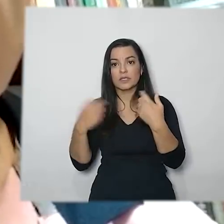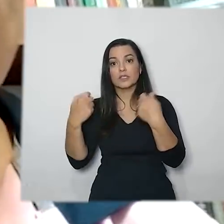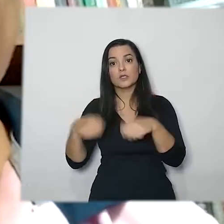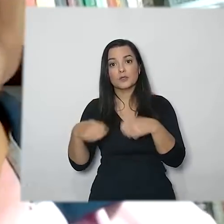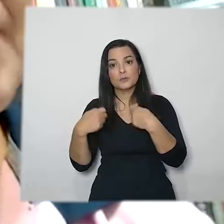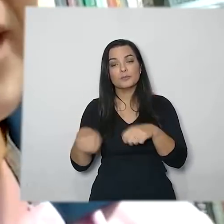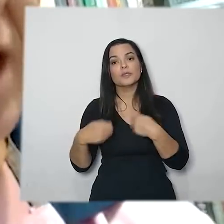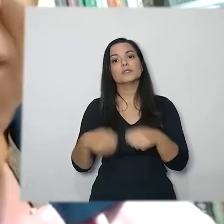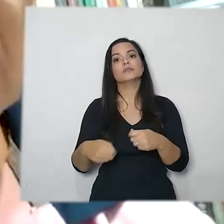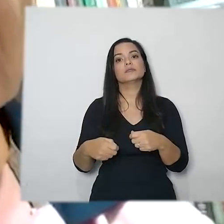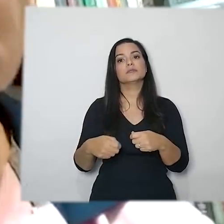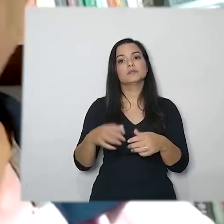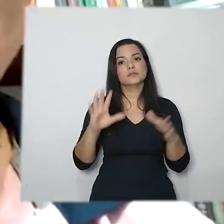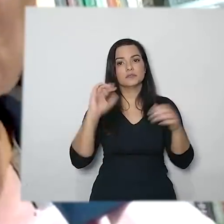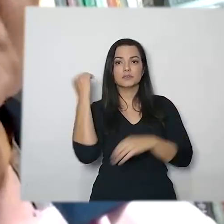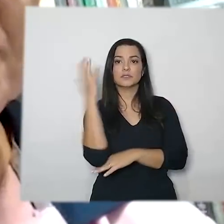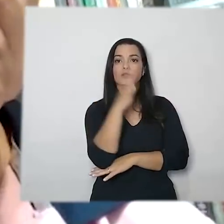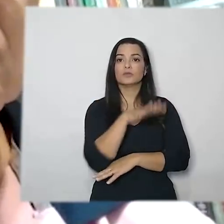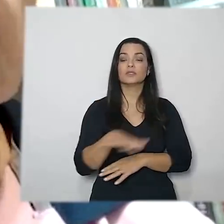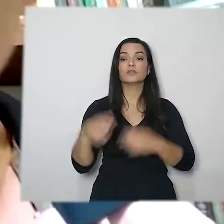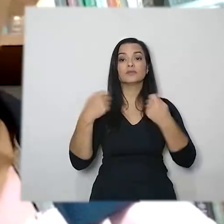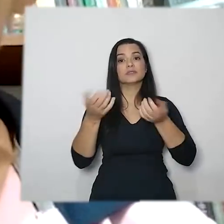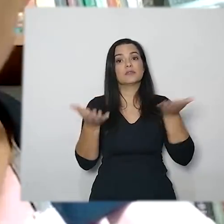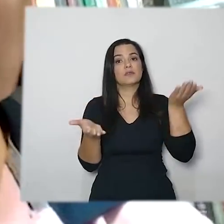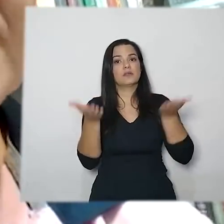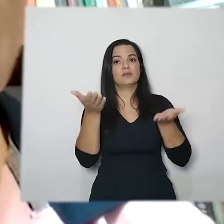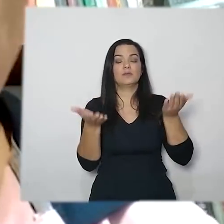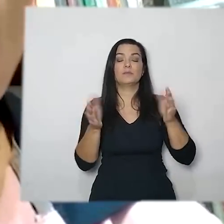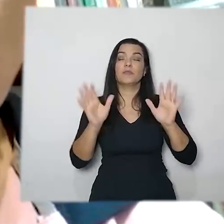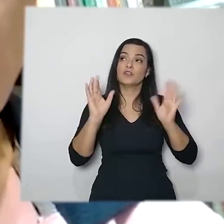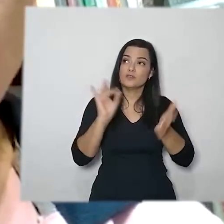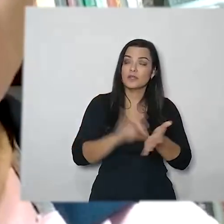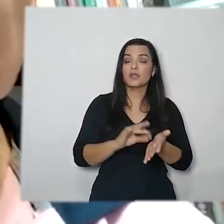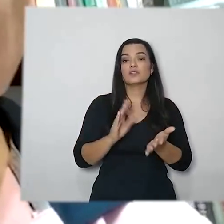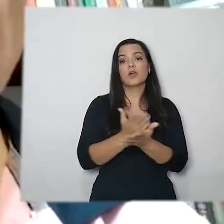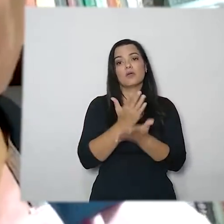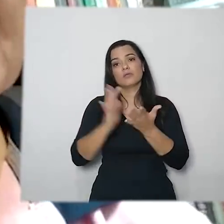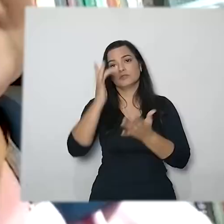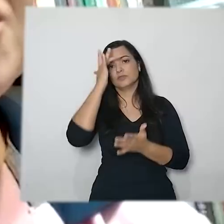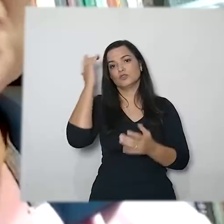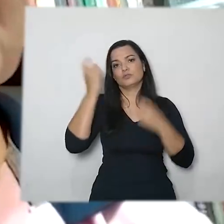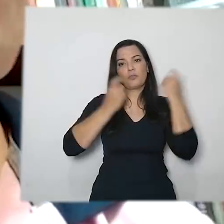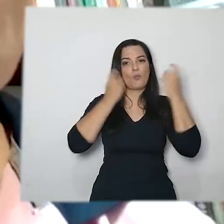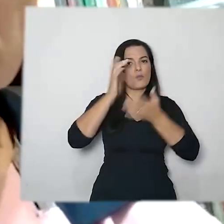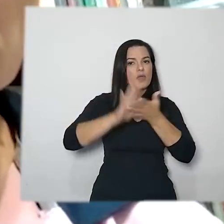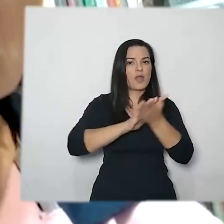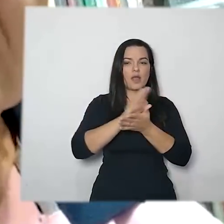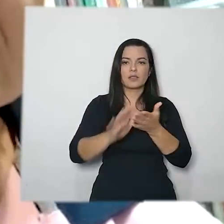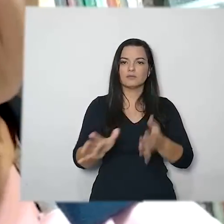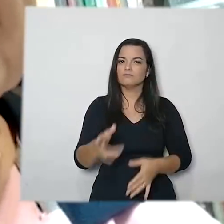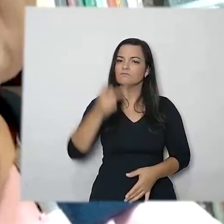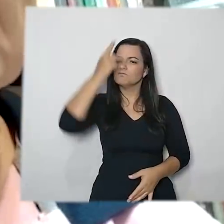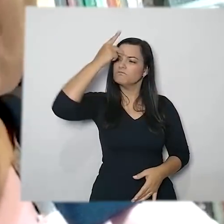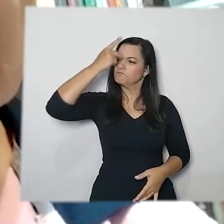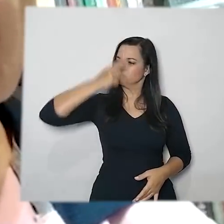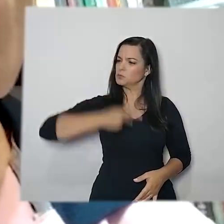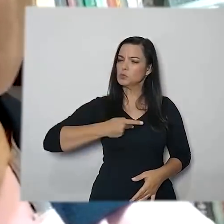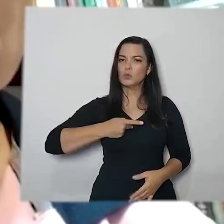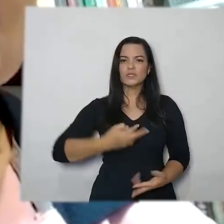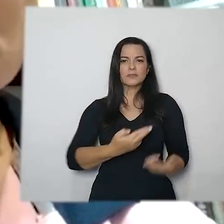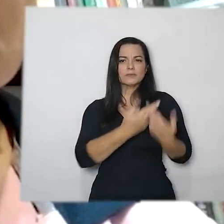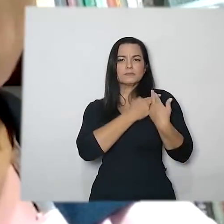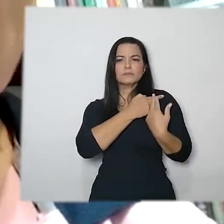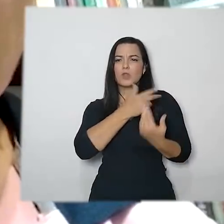equilíbrio. Lamentavelmente, tem algumas pessoas que não estão preocupadas com isso, que de maneira muito egoísta e